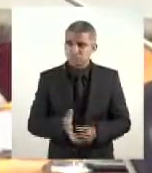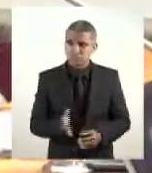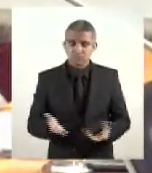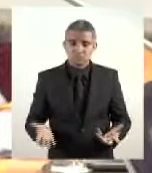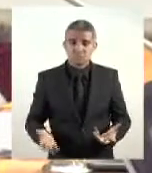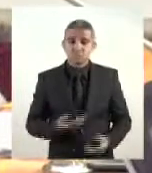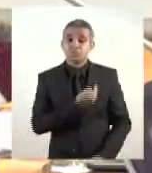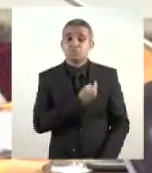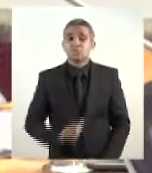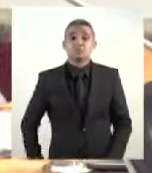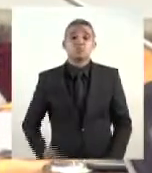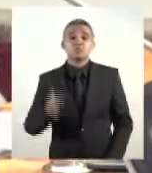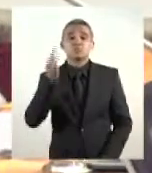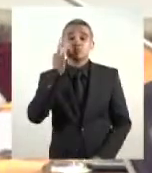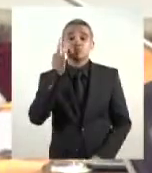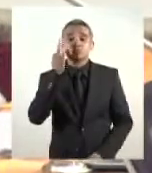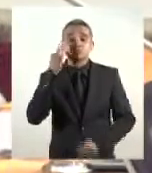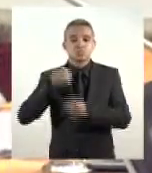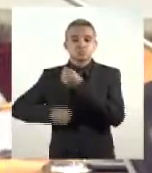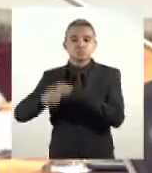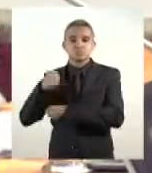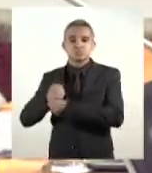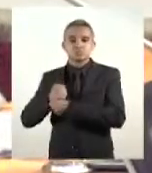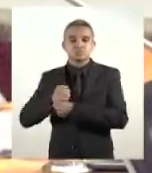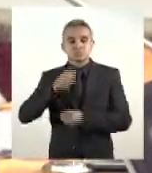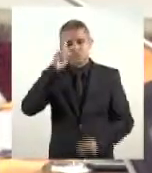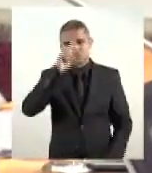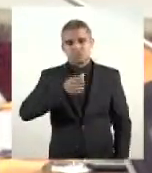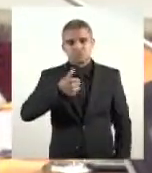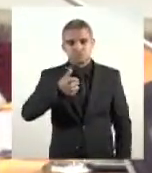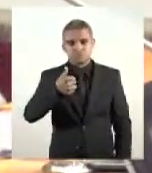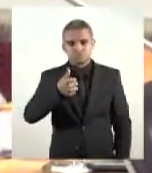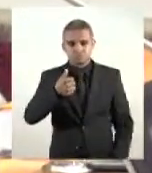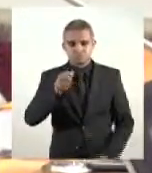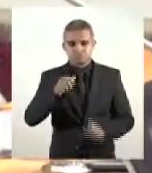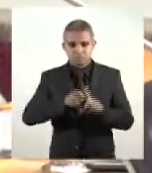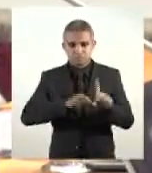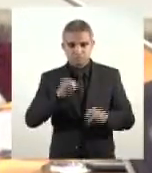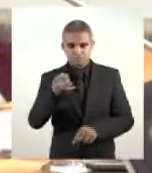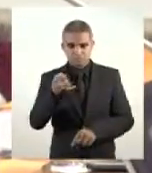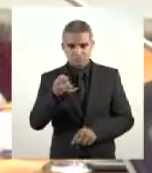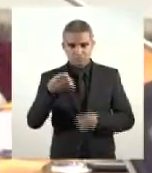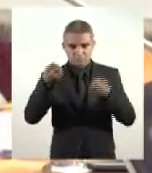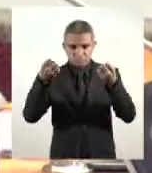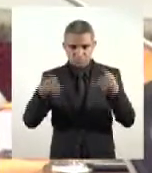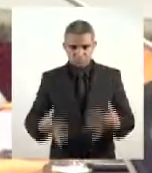Flávio Dino disse no ano passado, no dia 1º de janeiro, o governo